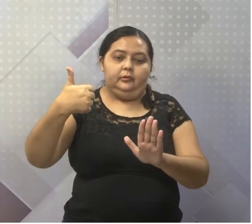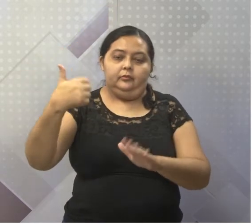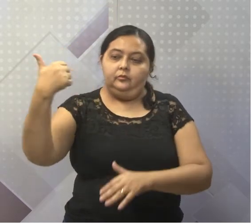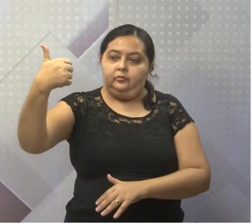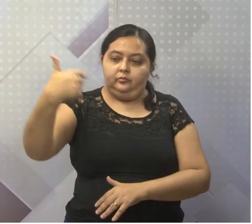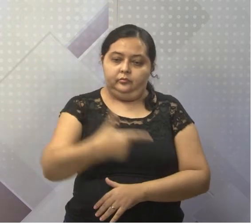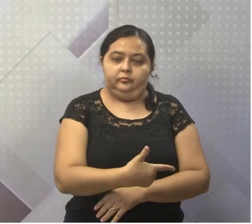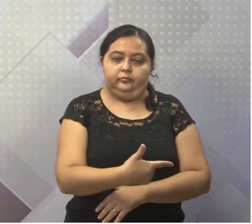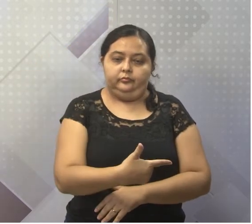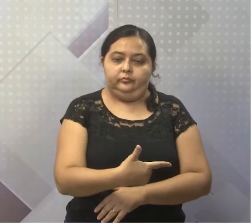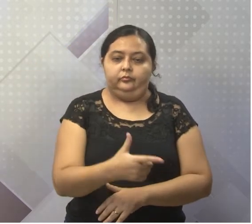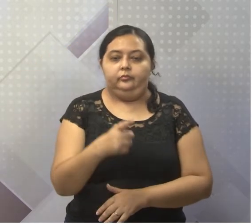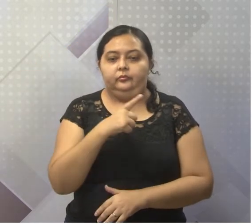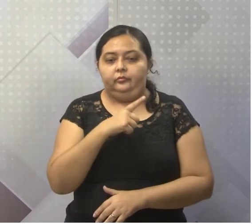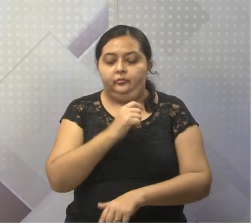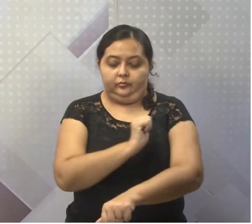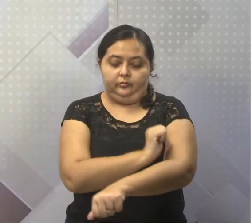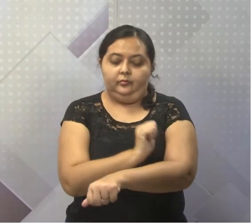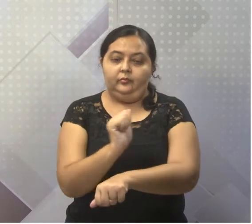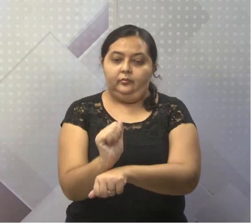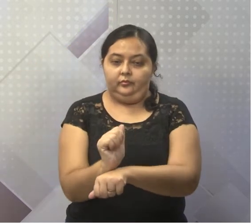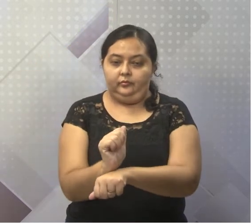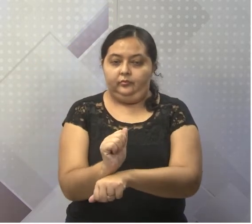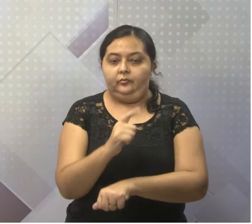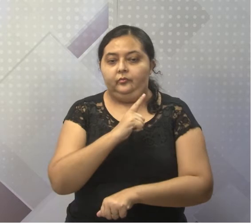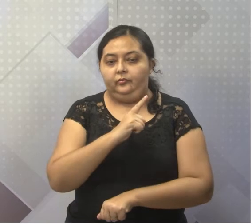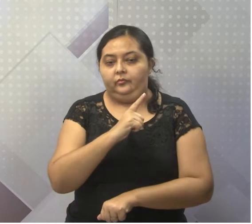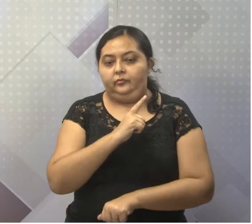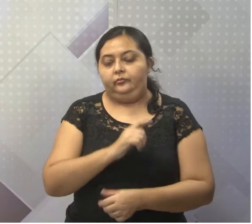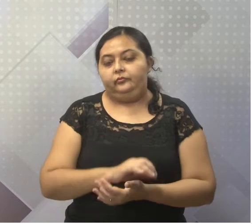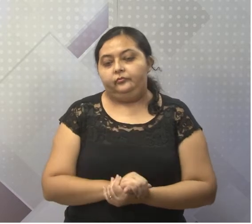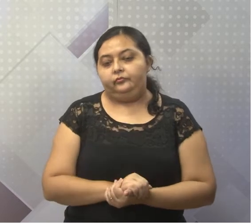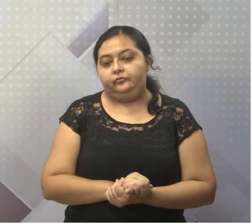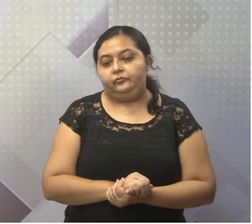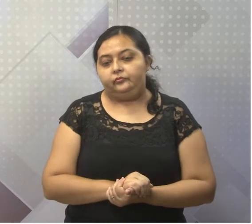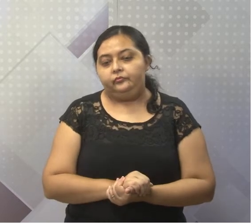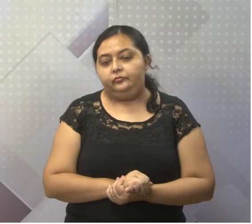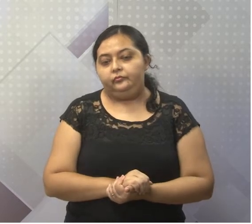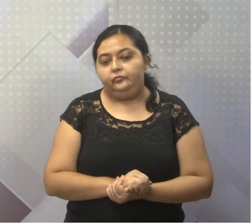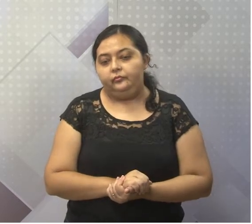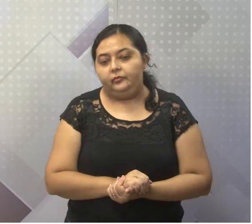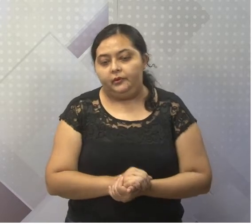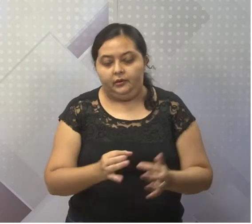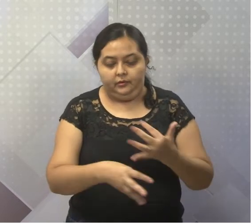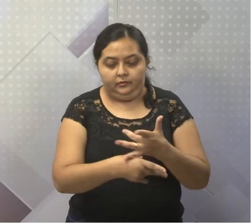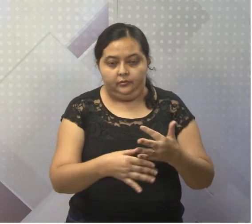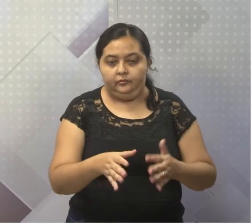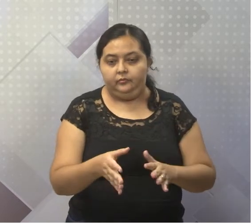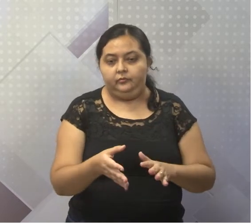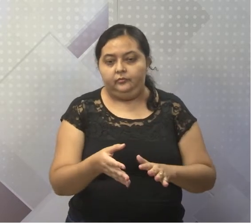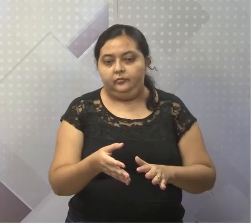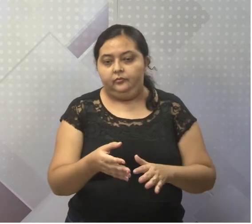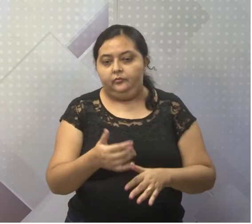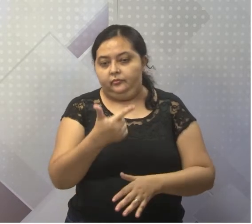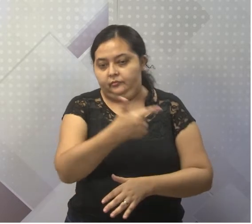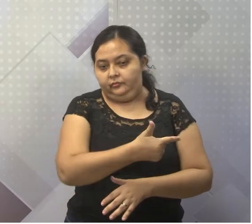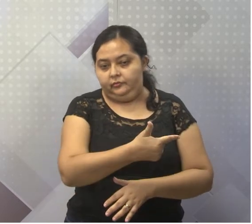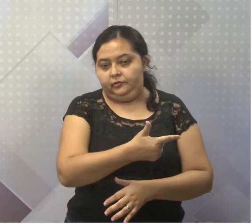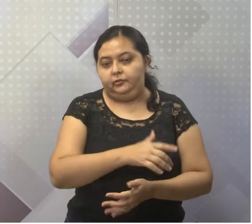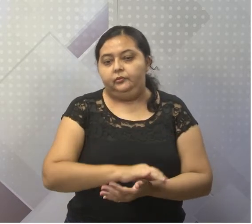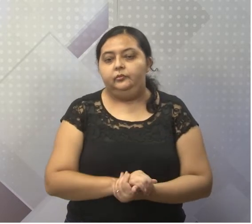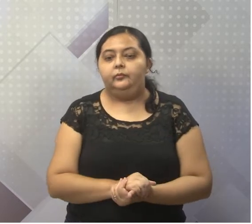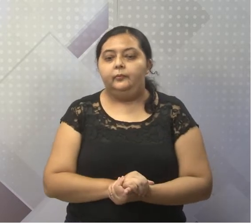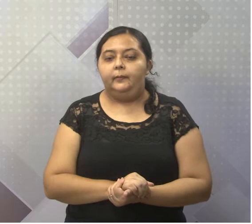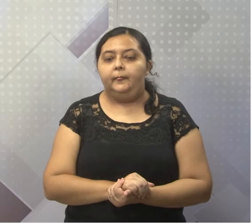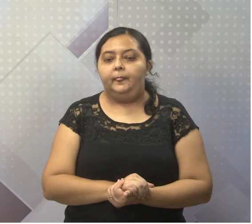o espaço dentro dessa questão das Artes tá então o seguinte deixa de Floresta em segundo plano isso se